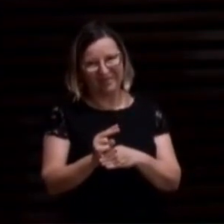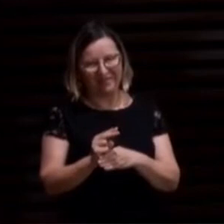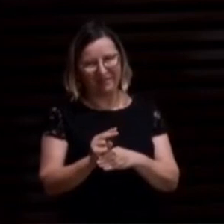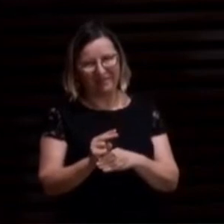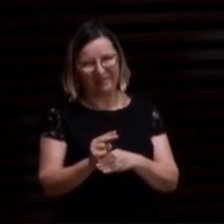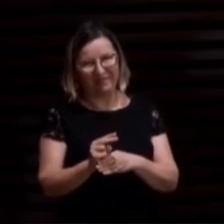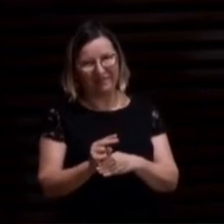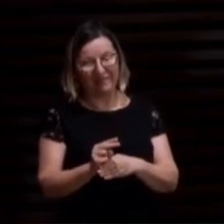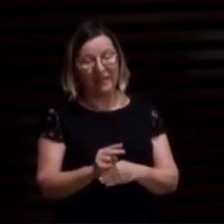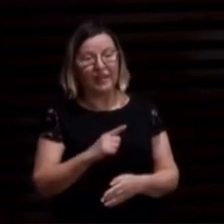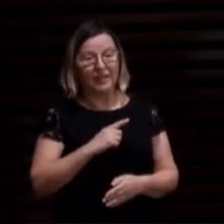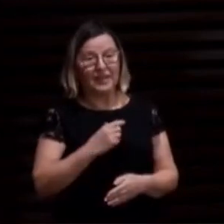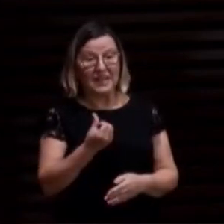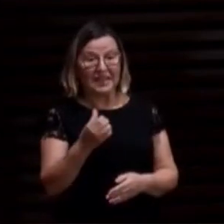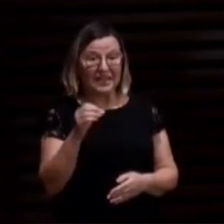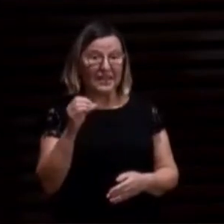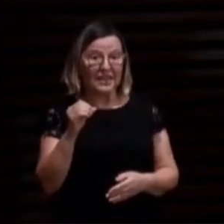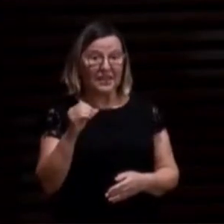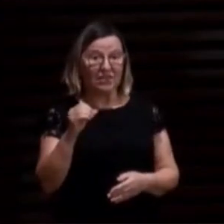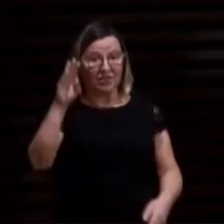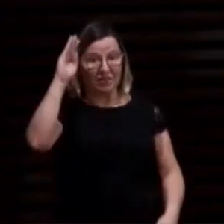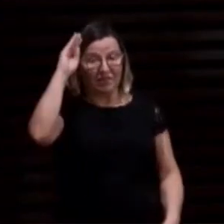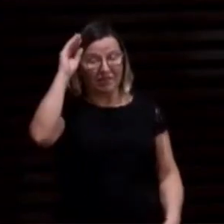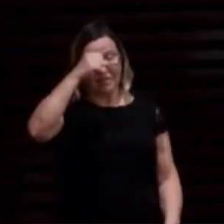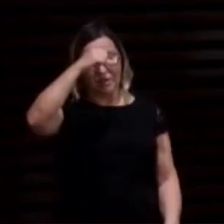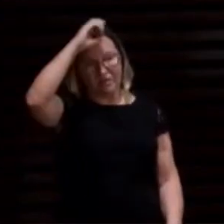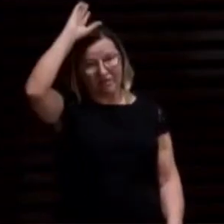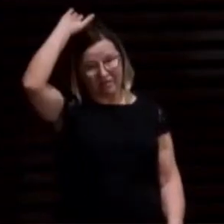Então temos 600 soldados romanos